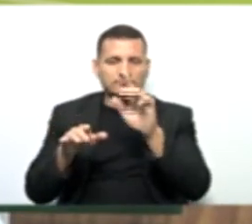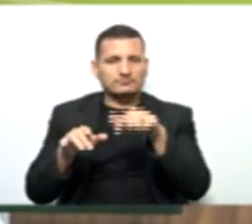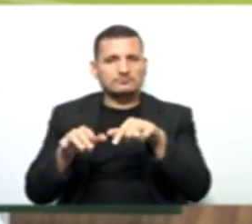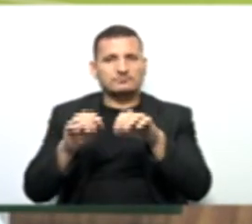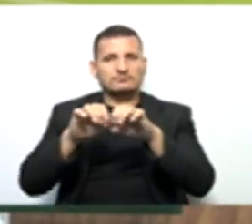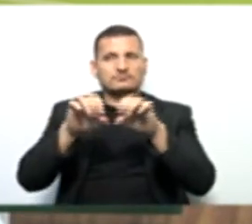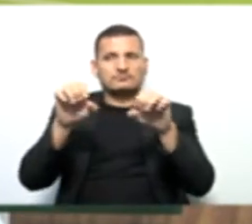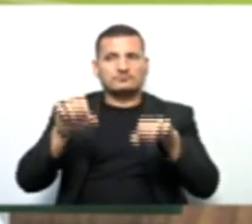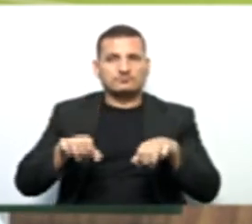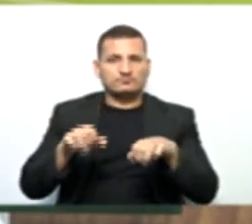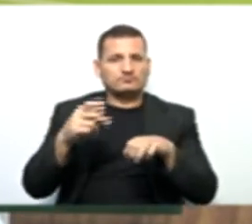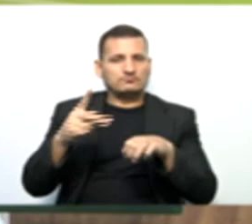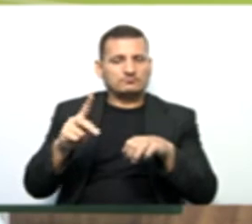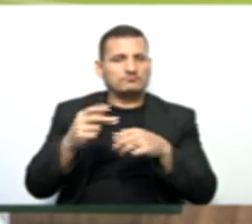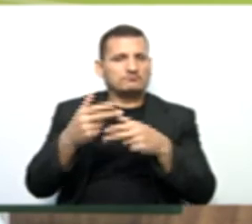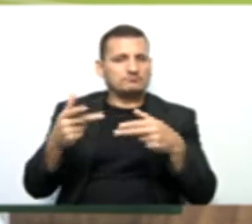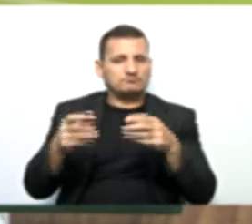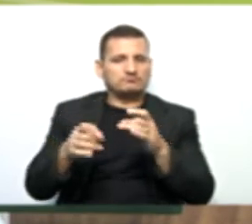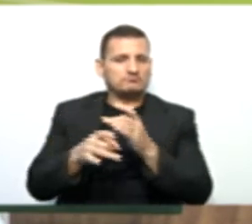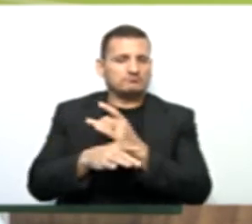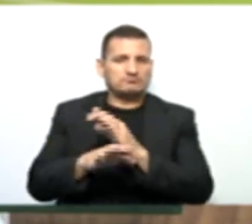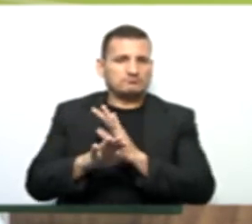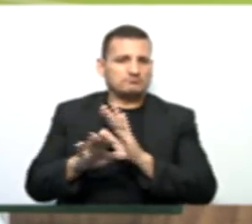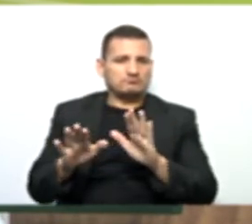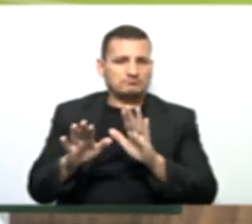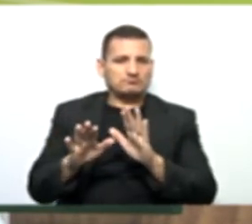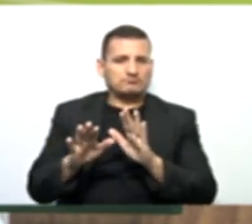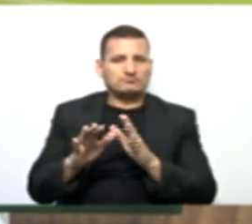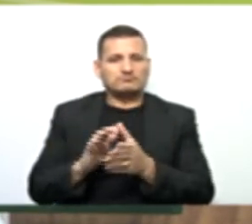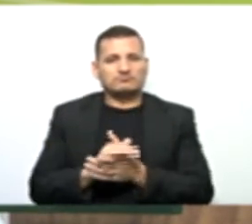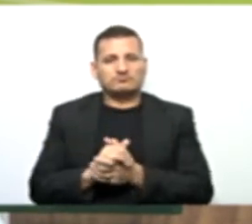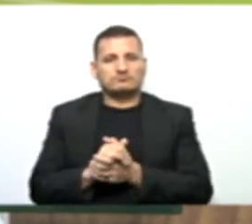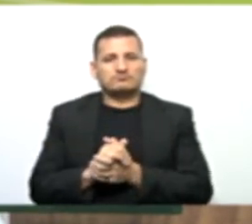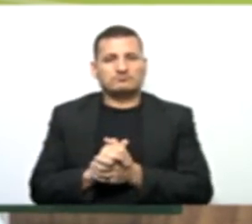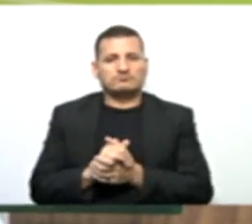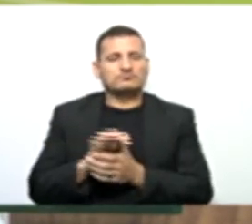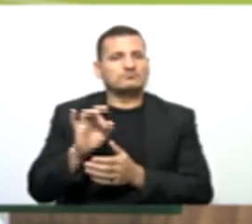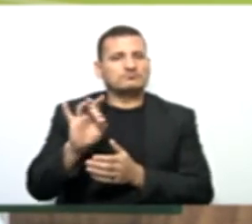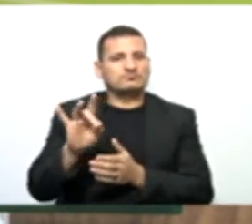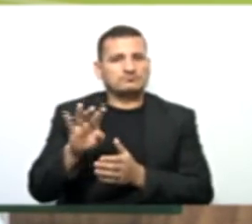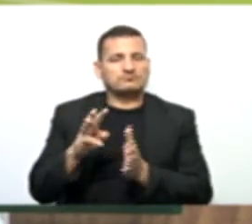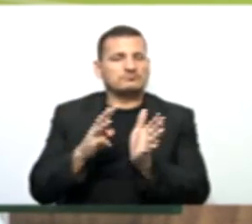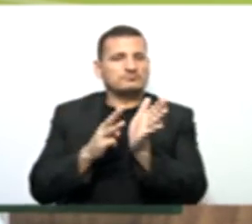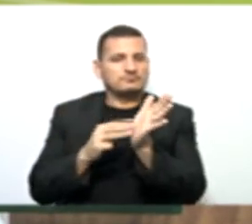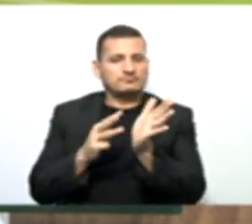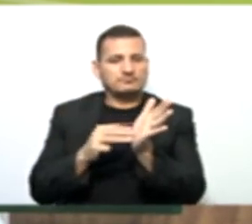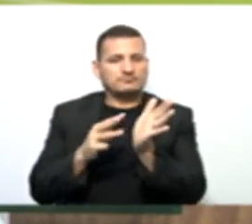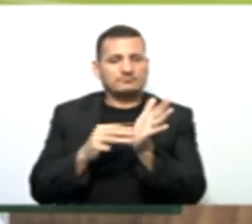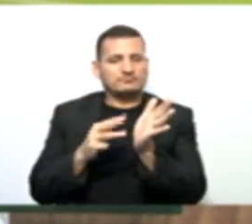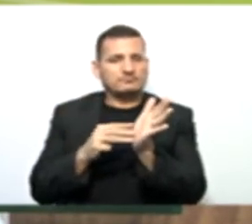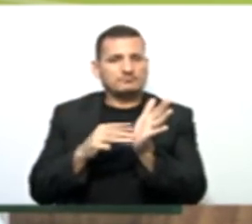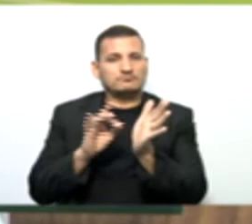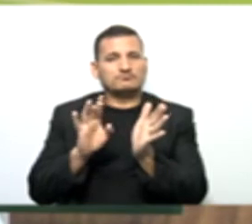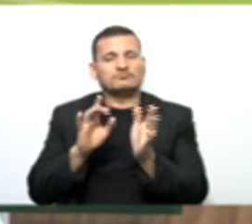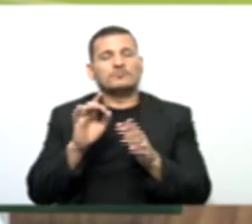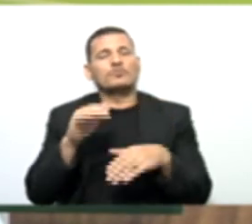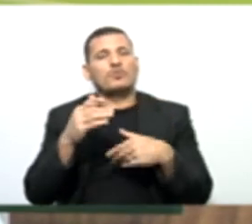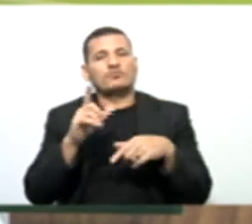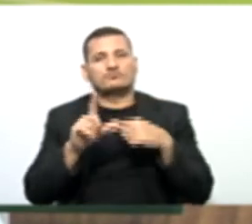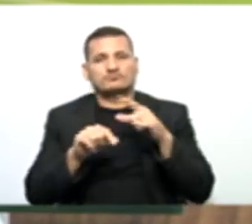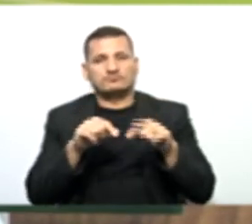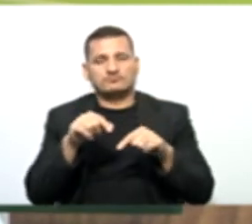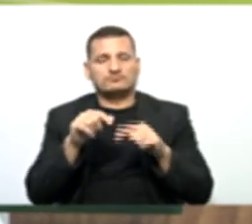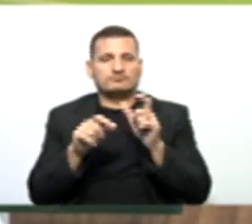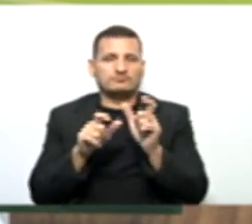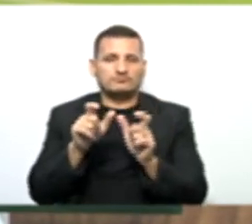o objeto e pronto. Vamos mexer nos métodos que a gente escolhe o nome, né?